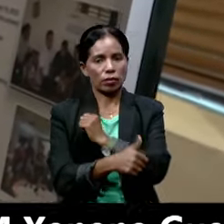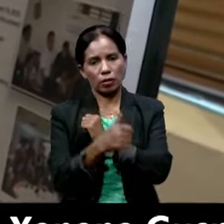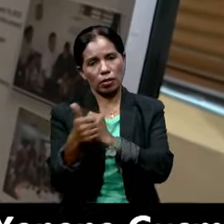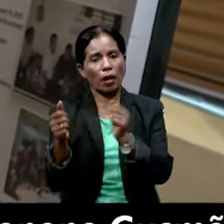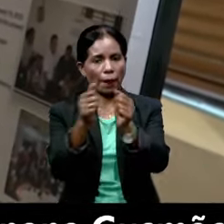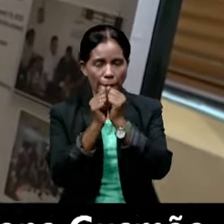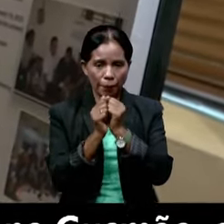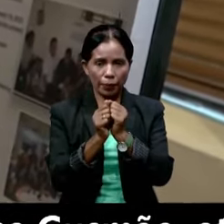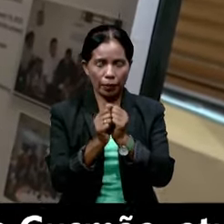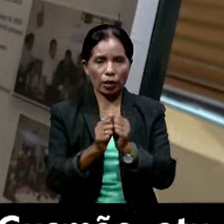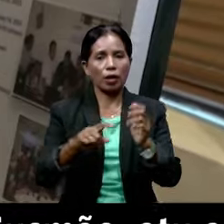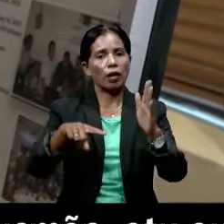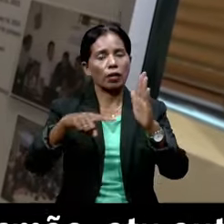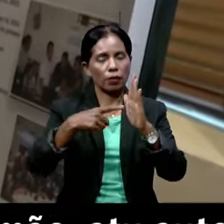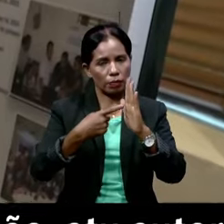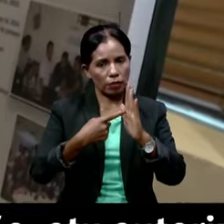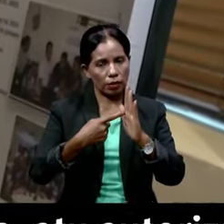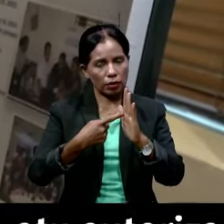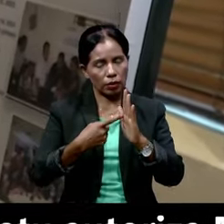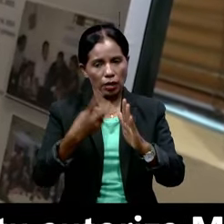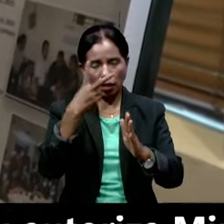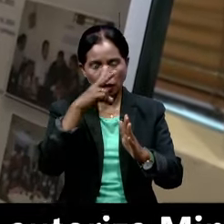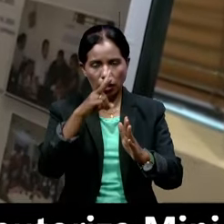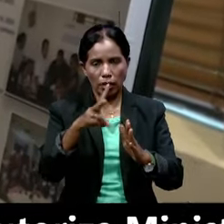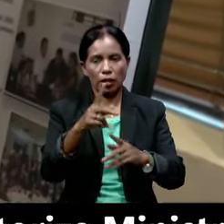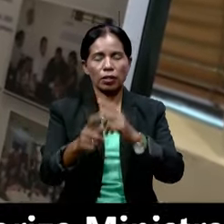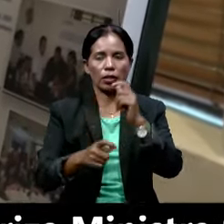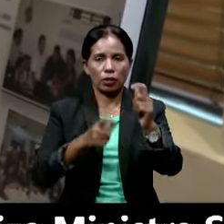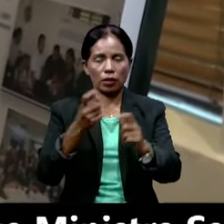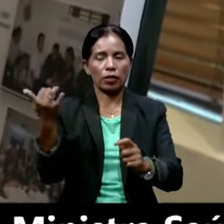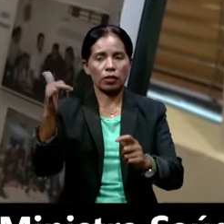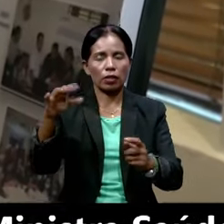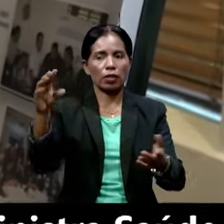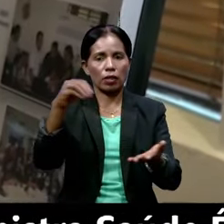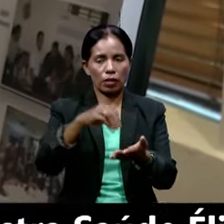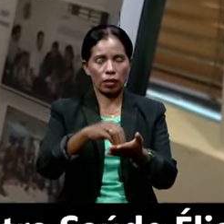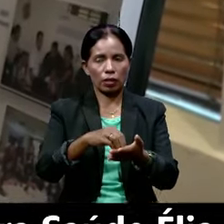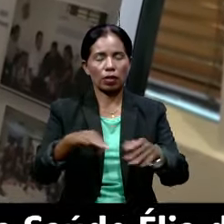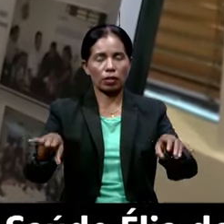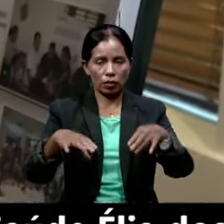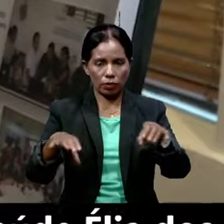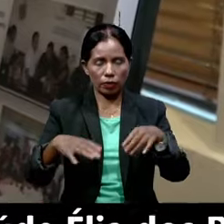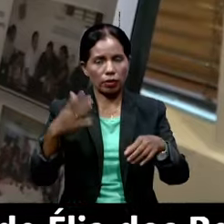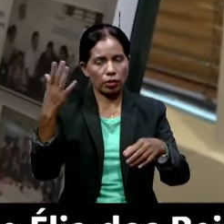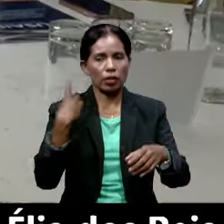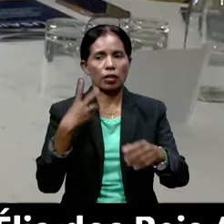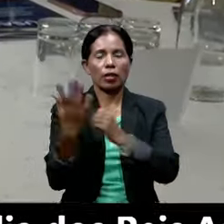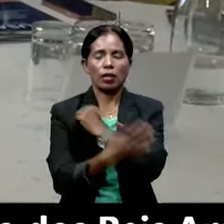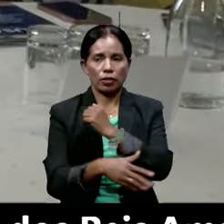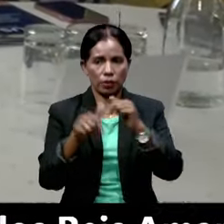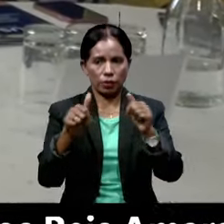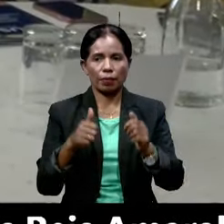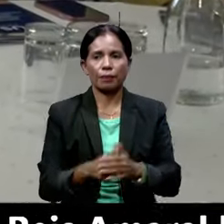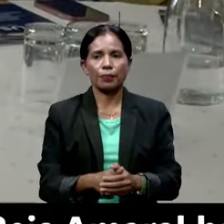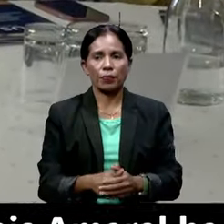ode kumesa operasionaliza teknologia sir nebem kabeba serviço kardiaku nen nyang iarai lara.